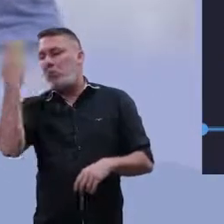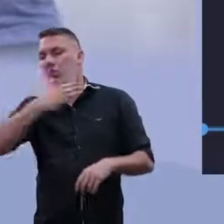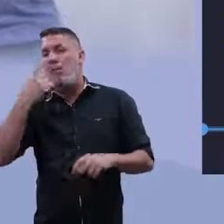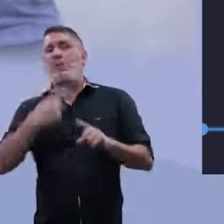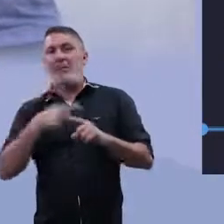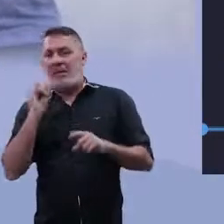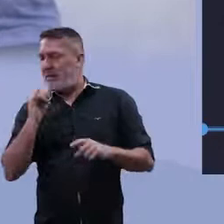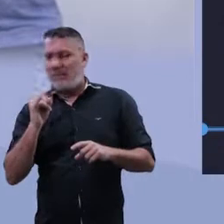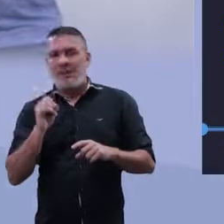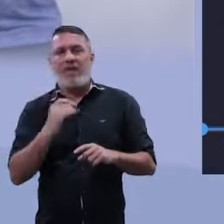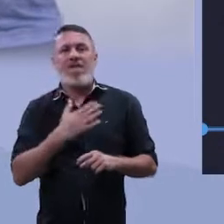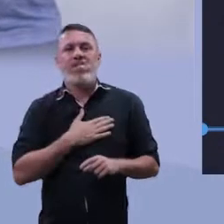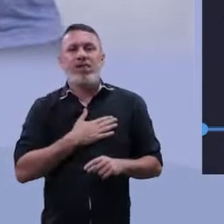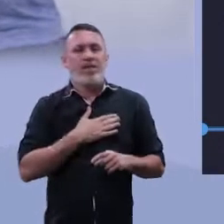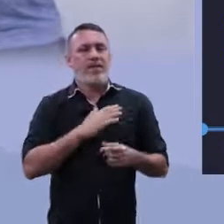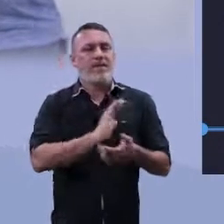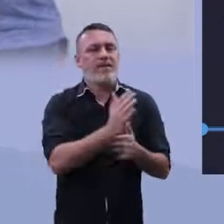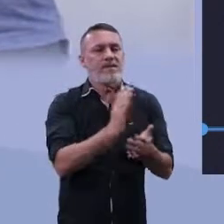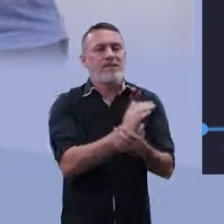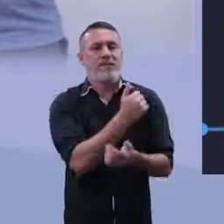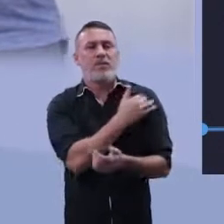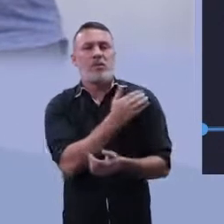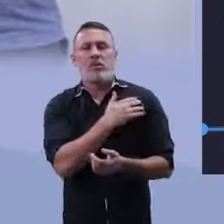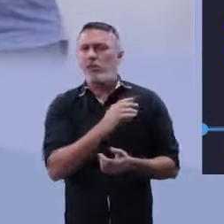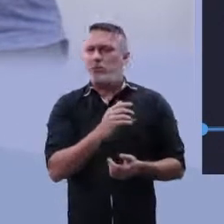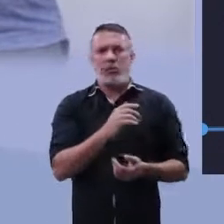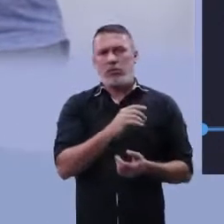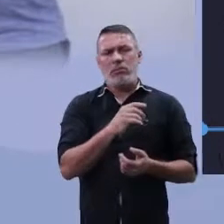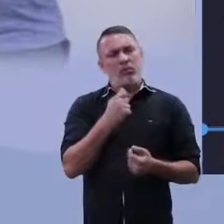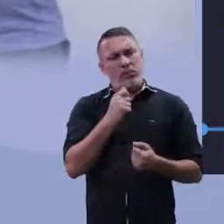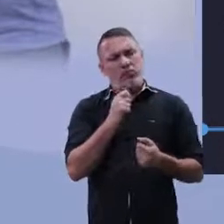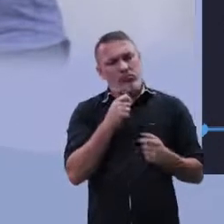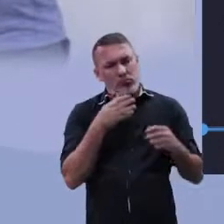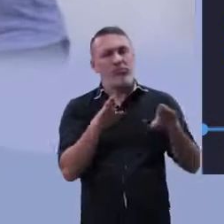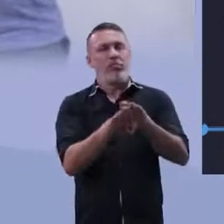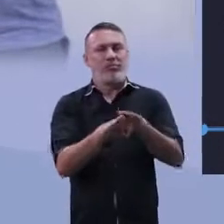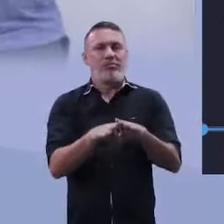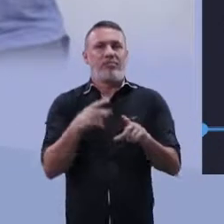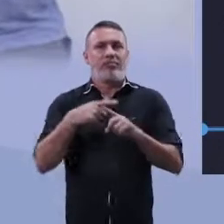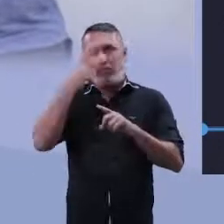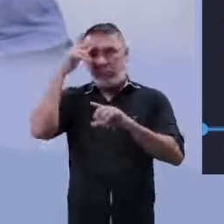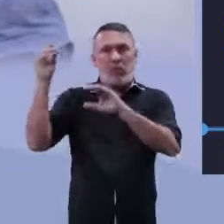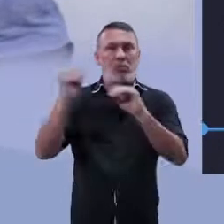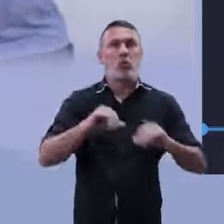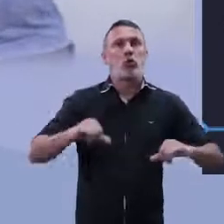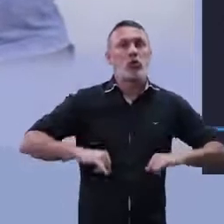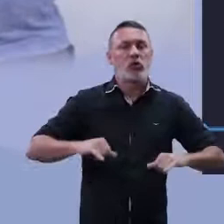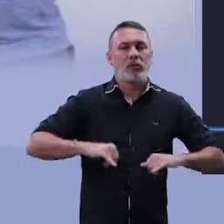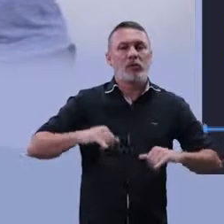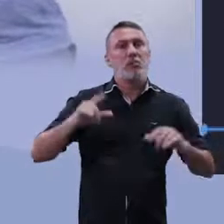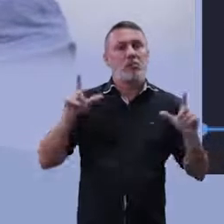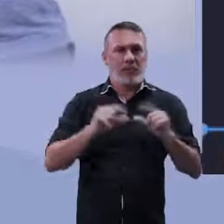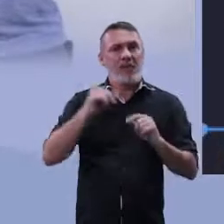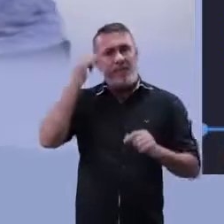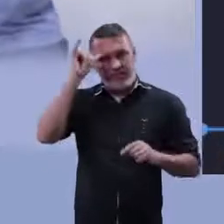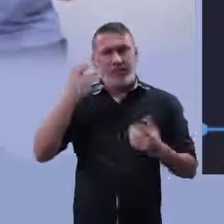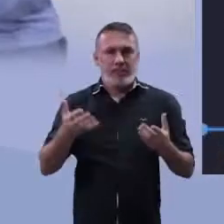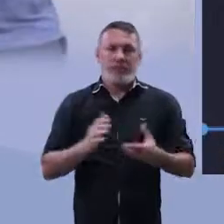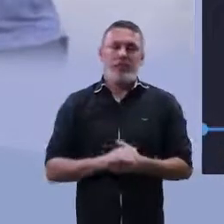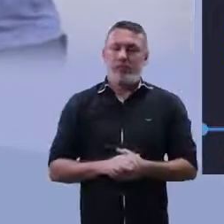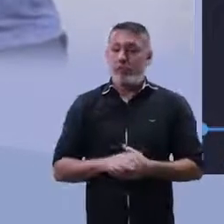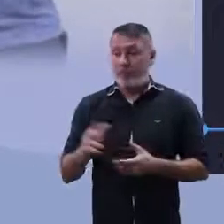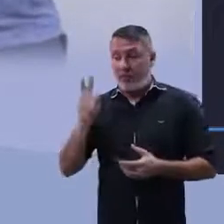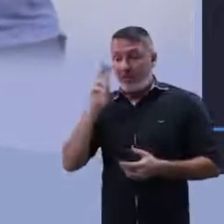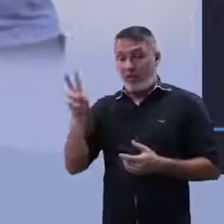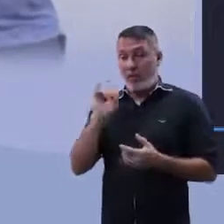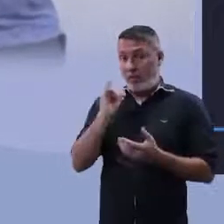mesmo preconceitos para essa nova realidade dessas pessoas que estão vindo para cá. Ok? Então percebo que